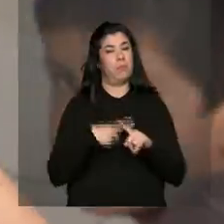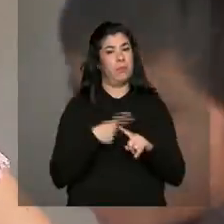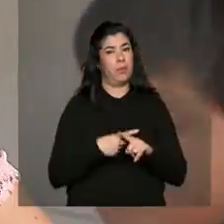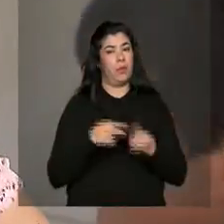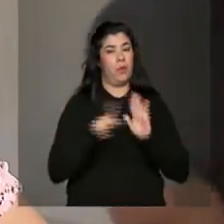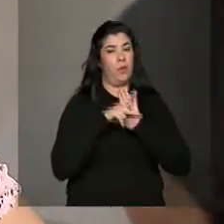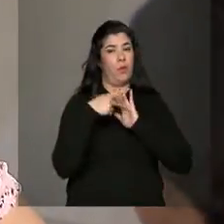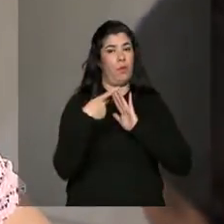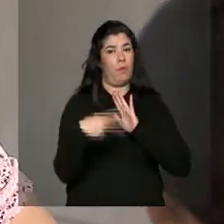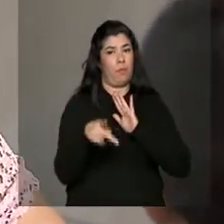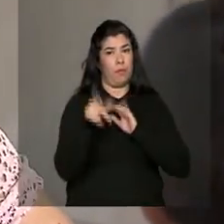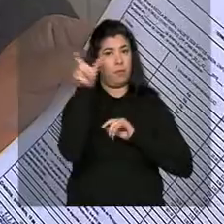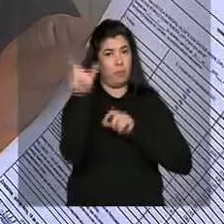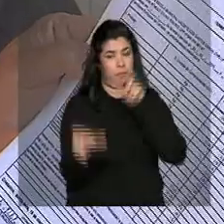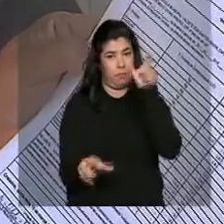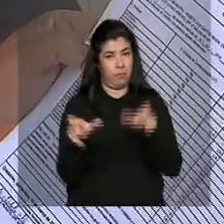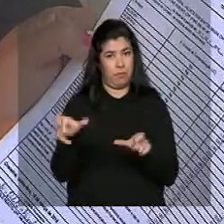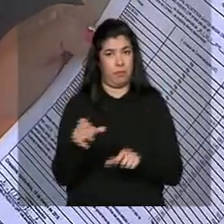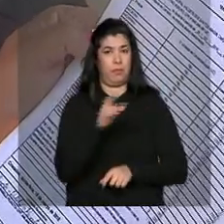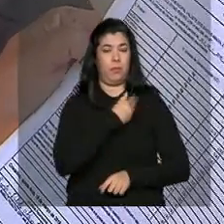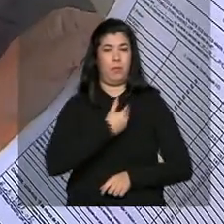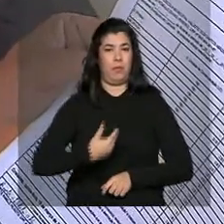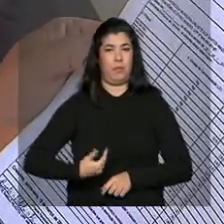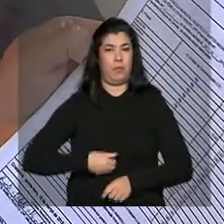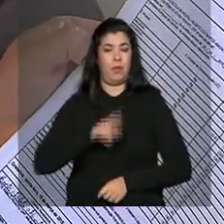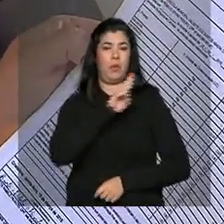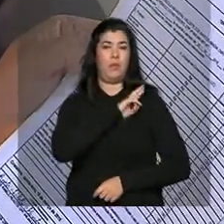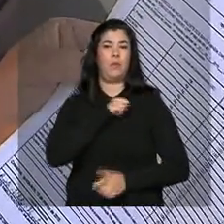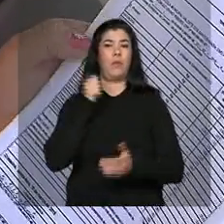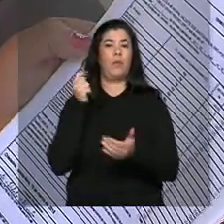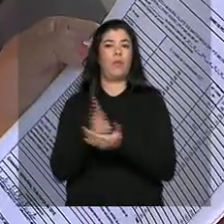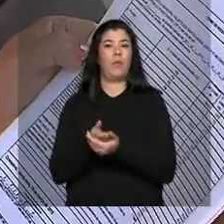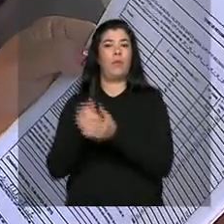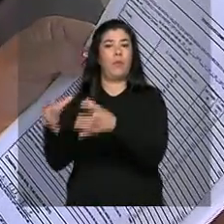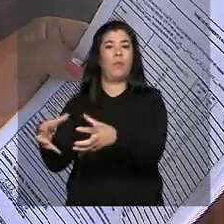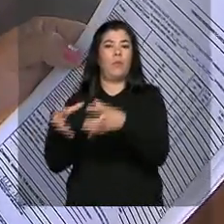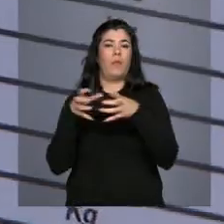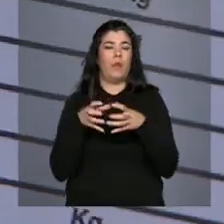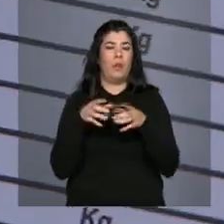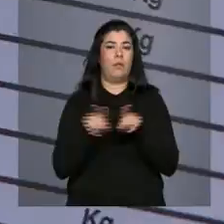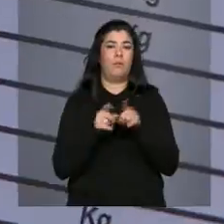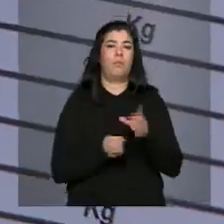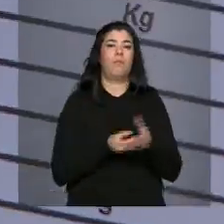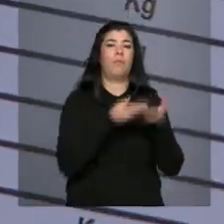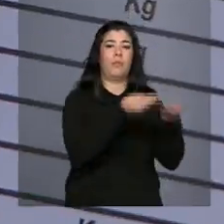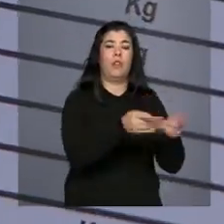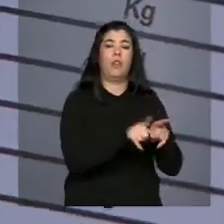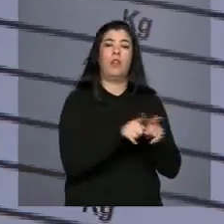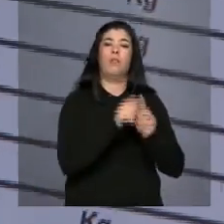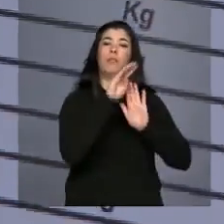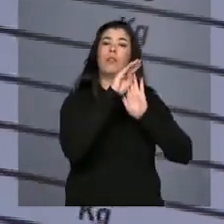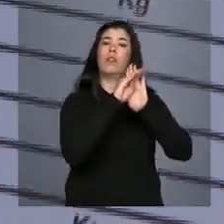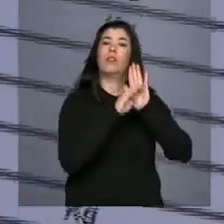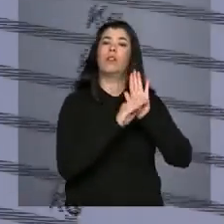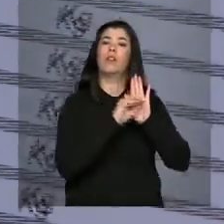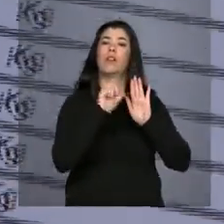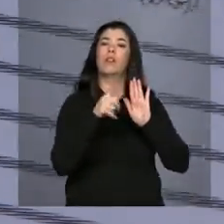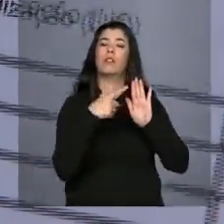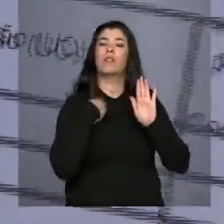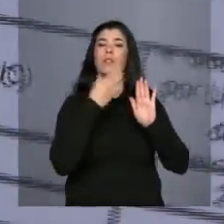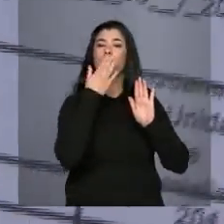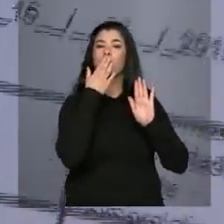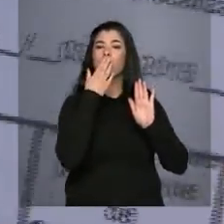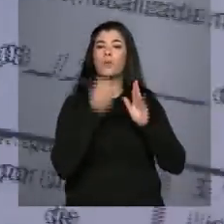o próprio agente público responsável pela compra e recebimento dos produtos vai poder classificar os alimentos